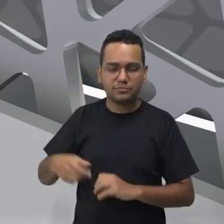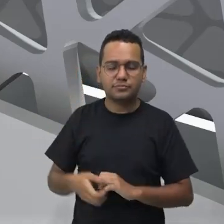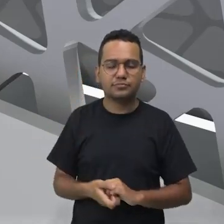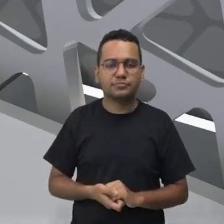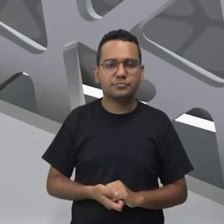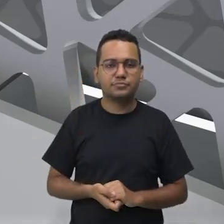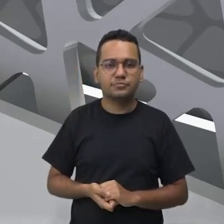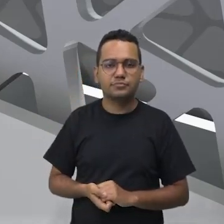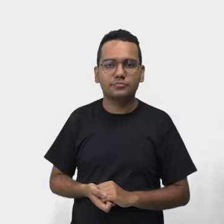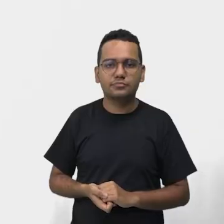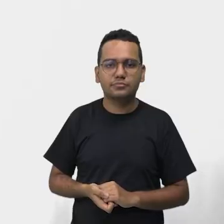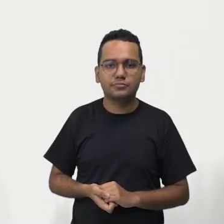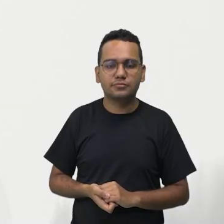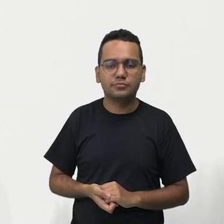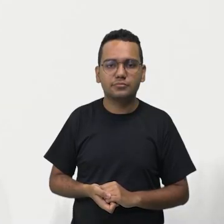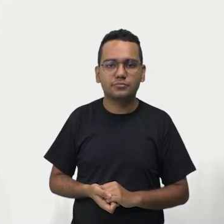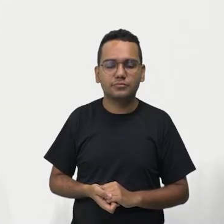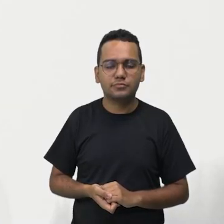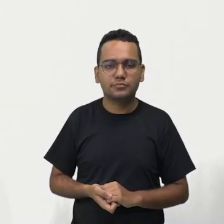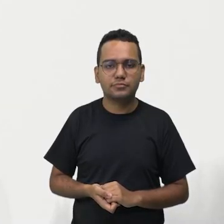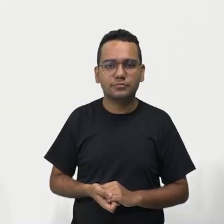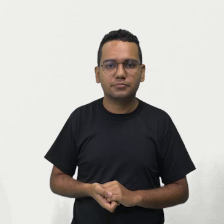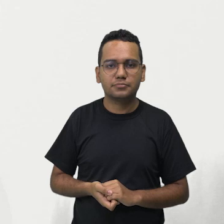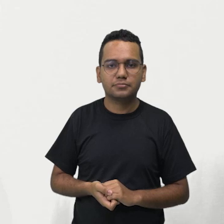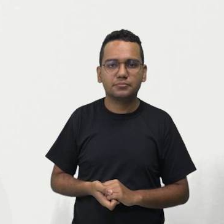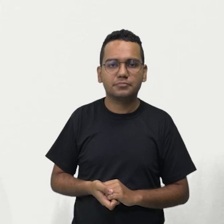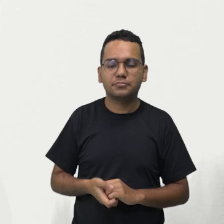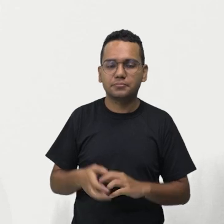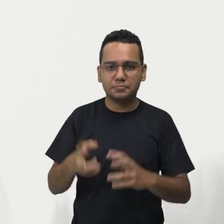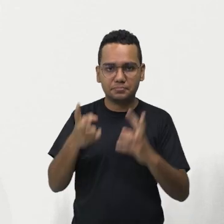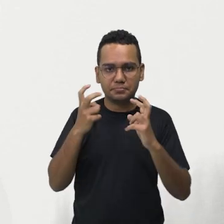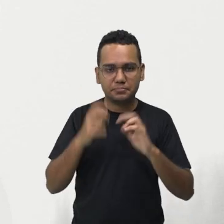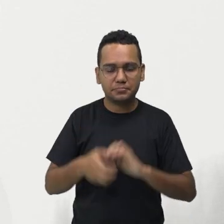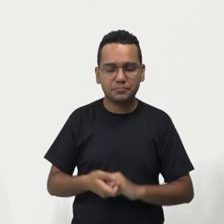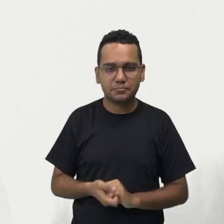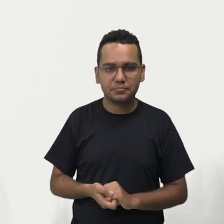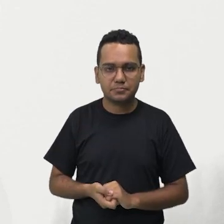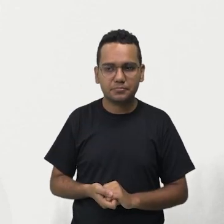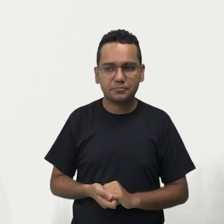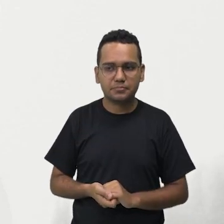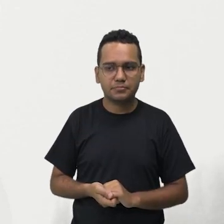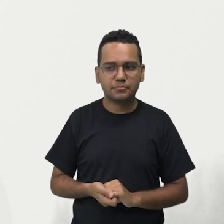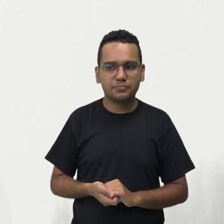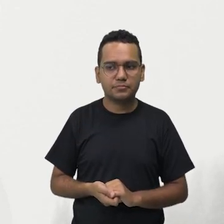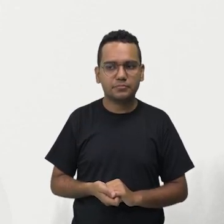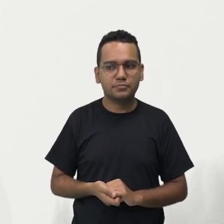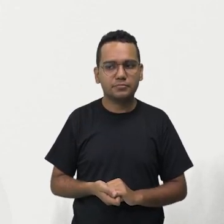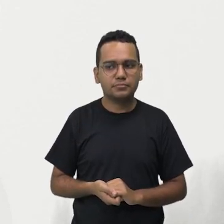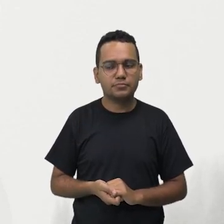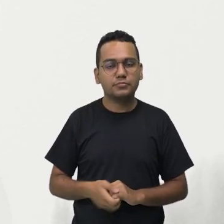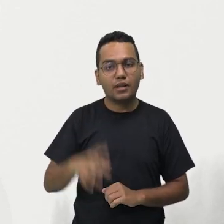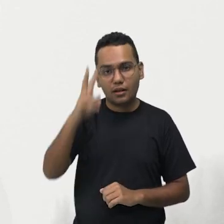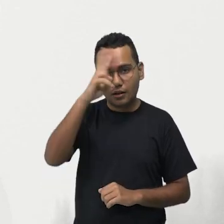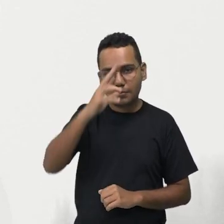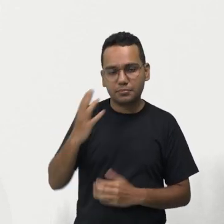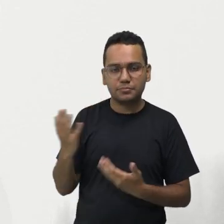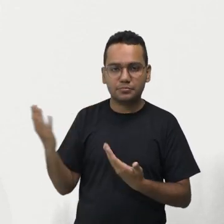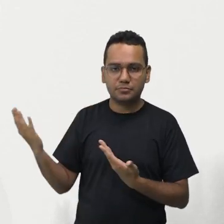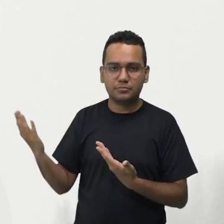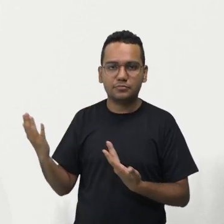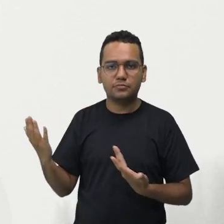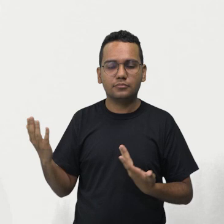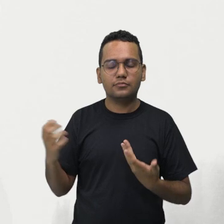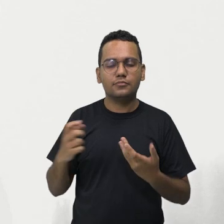Vamos observar os exemplos? Colocando aí para vocês. Observem. No artigo Superpoderes Elétricos no